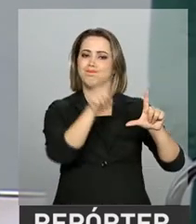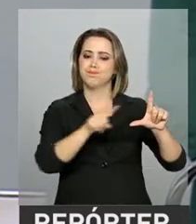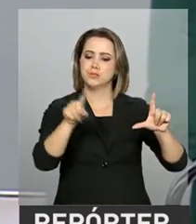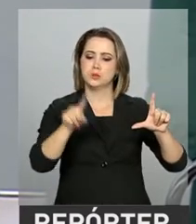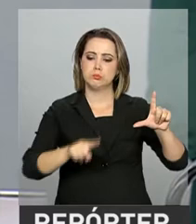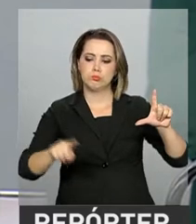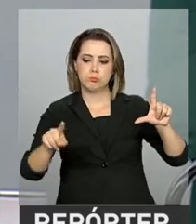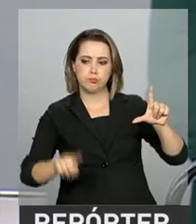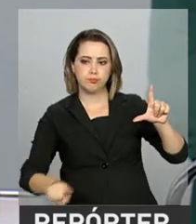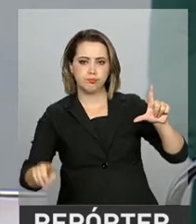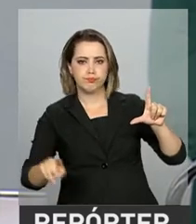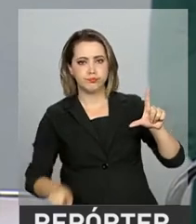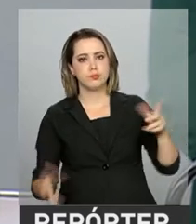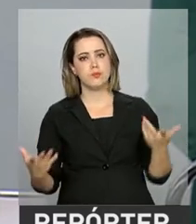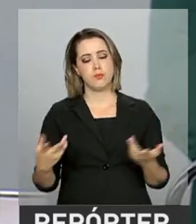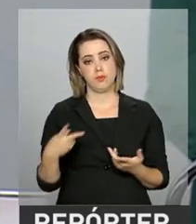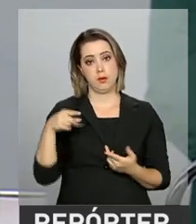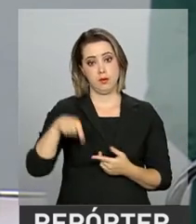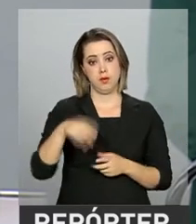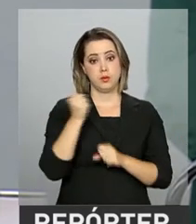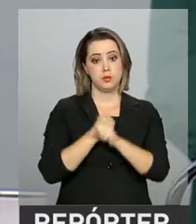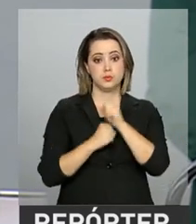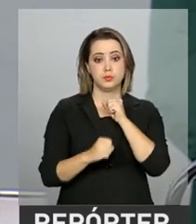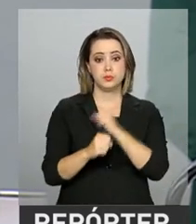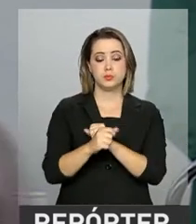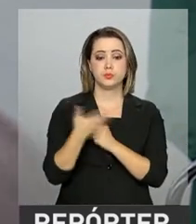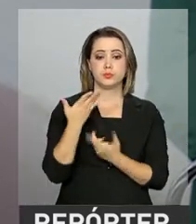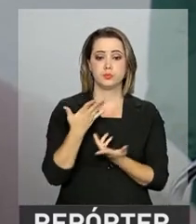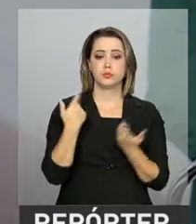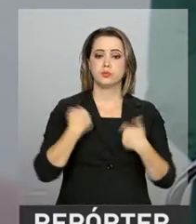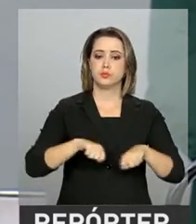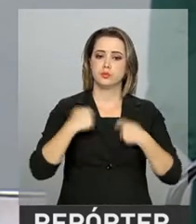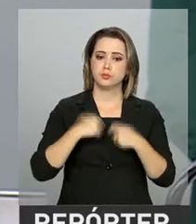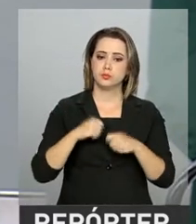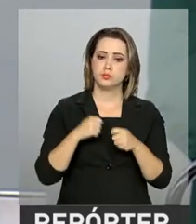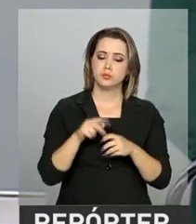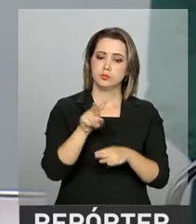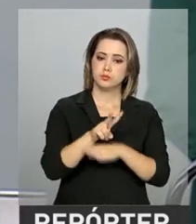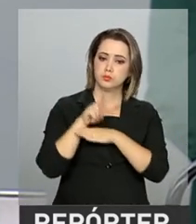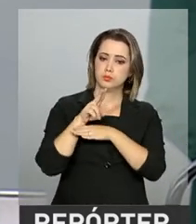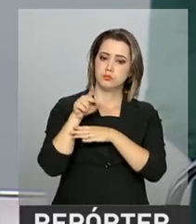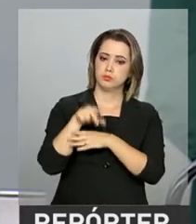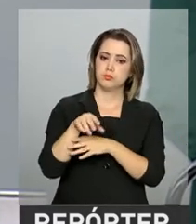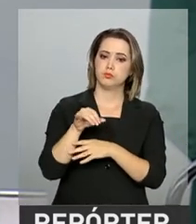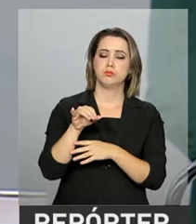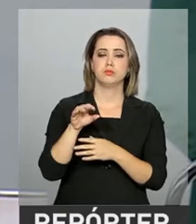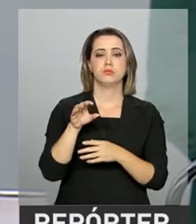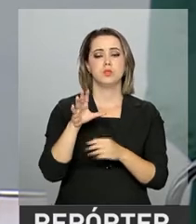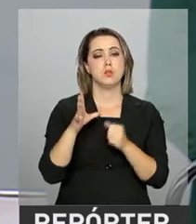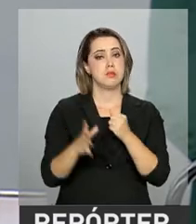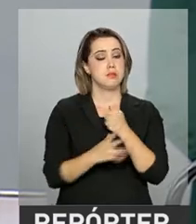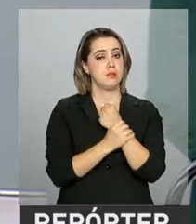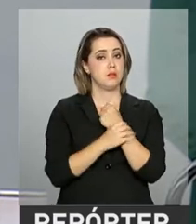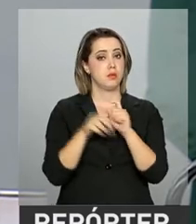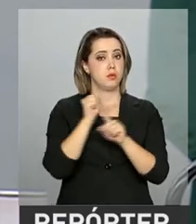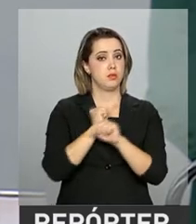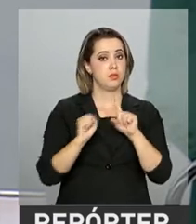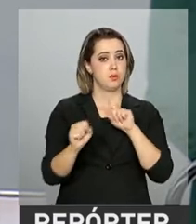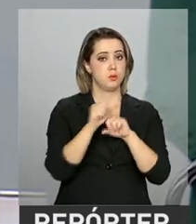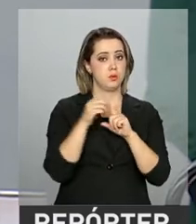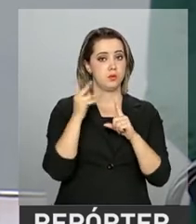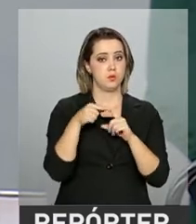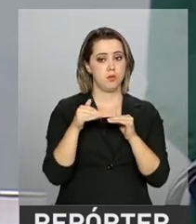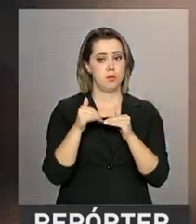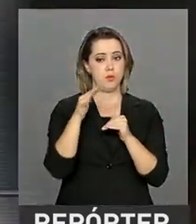em 16 a necessidade de financiamento aumentou 92